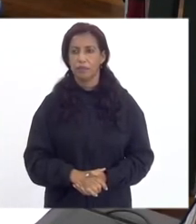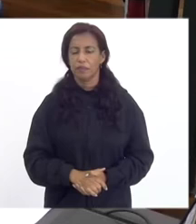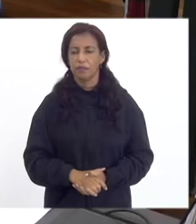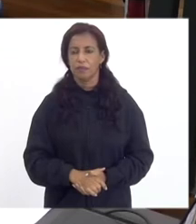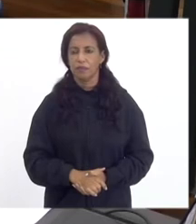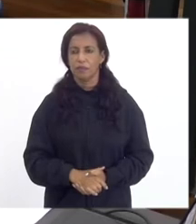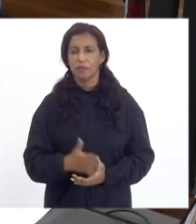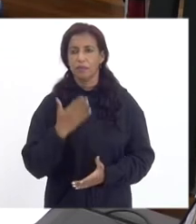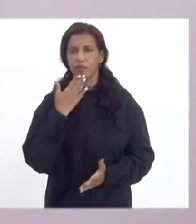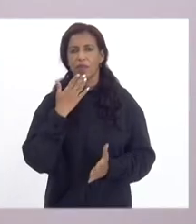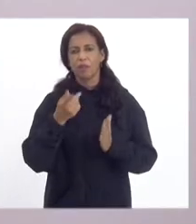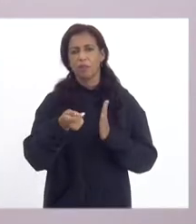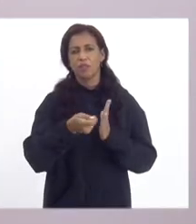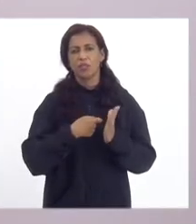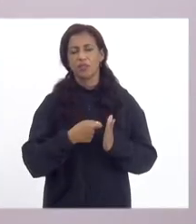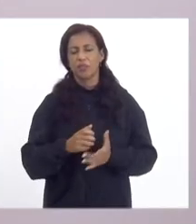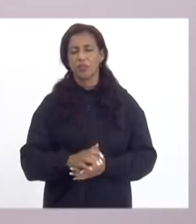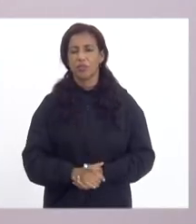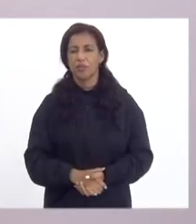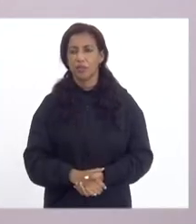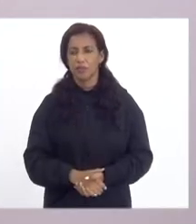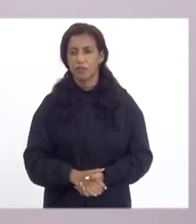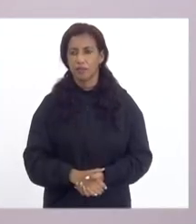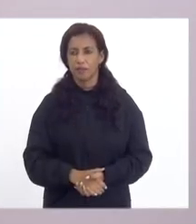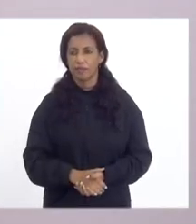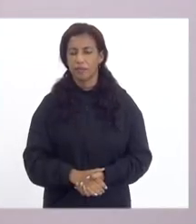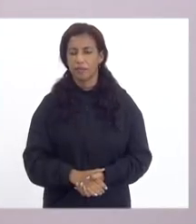Eu vou pedir vista. Na verdade, como é o Chico Machado?